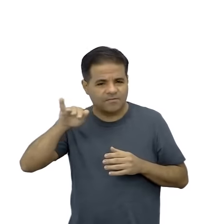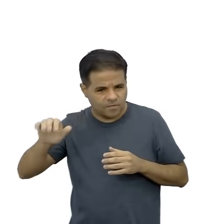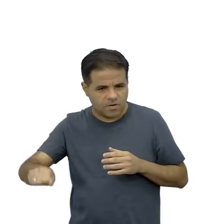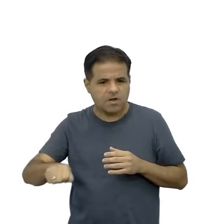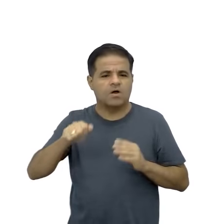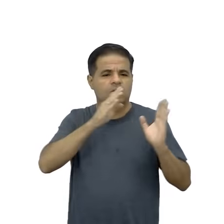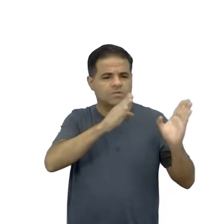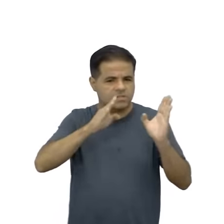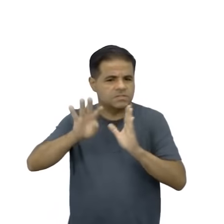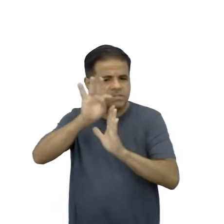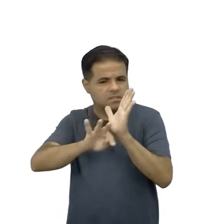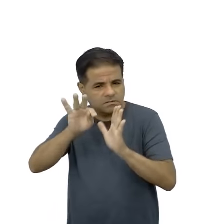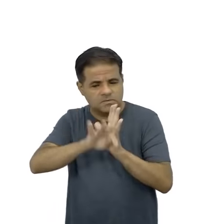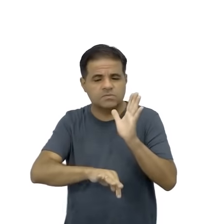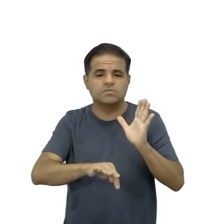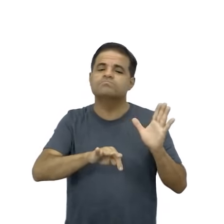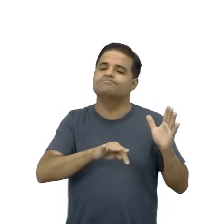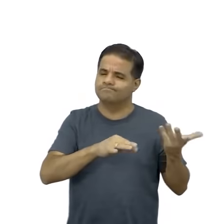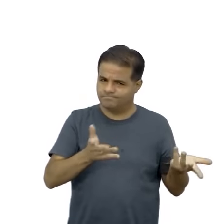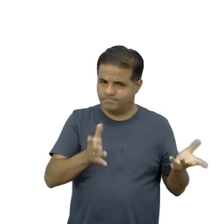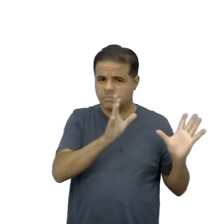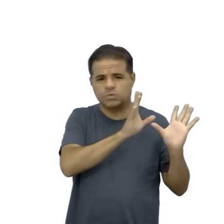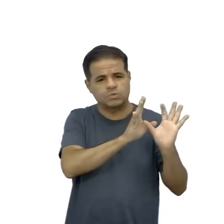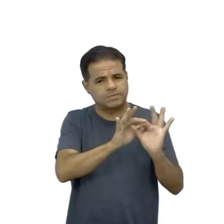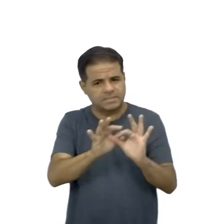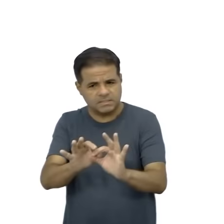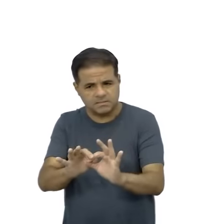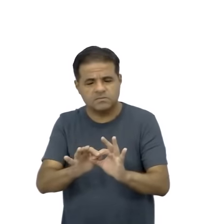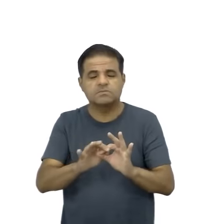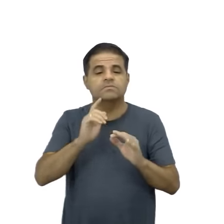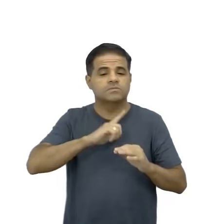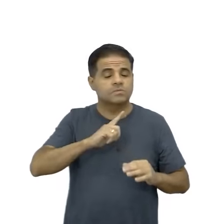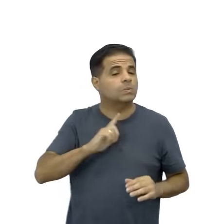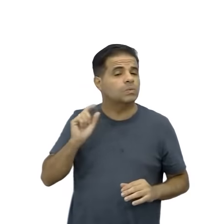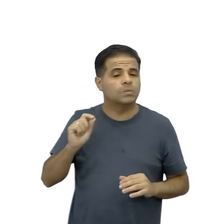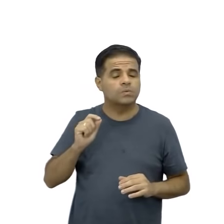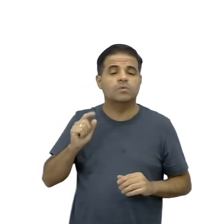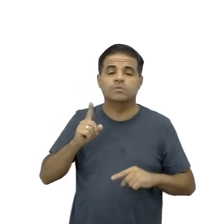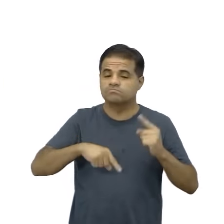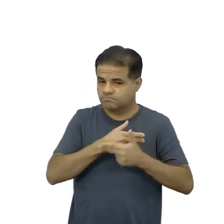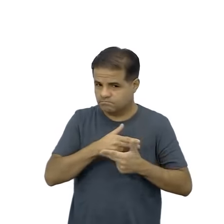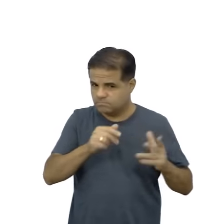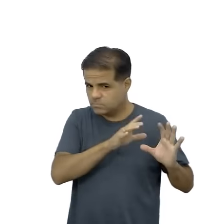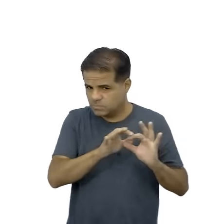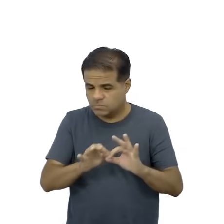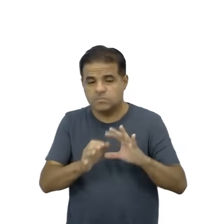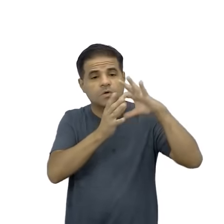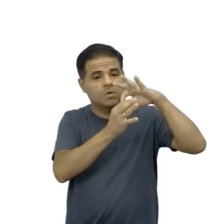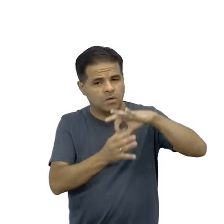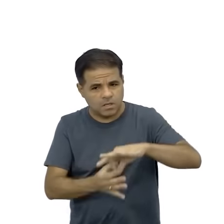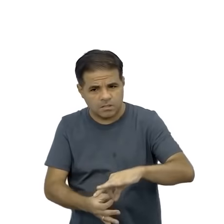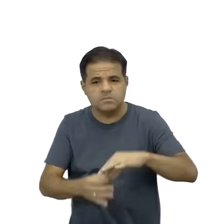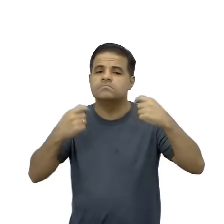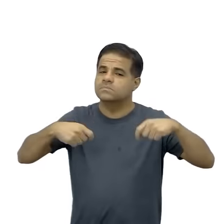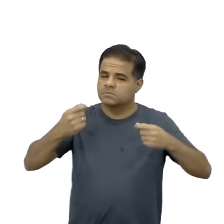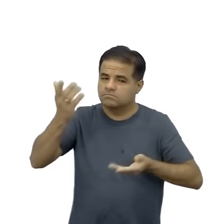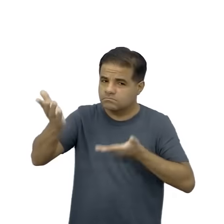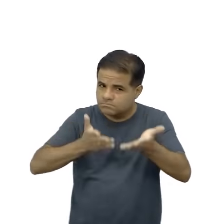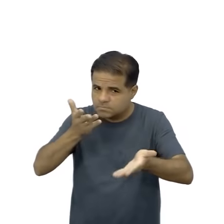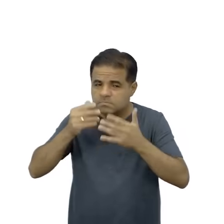organizadores textuais, de coesivos, etc. Então, eu tenho aqui alguns elementos de coesão e coerência que eu preciso tratar.